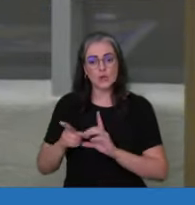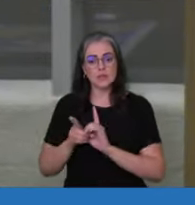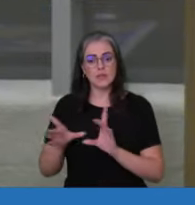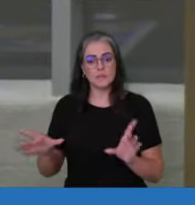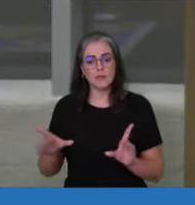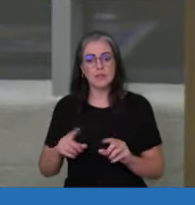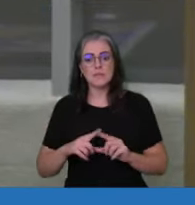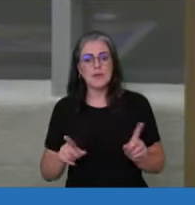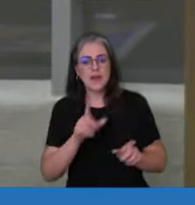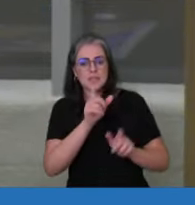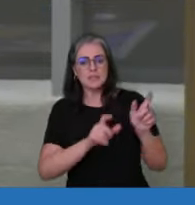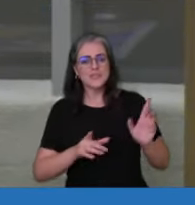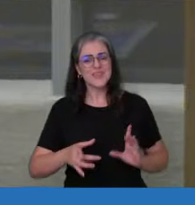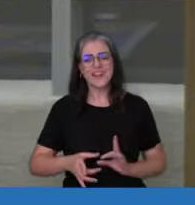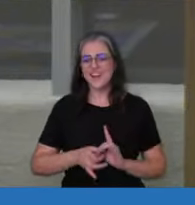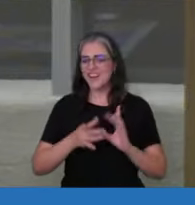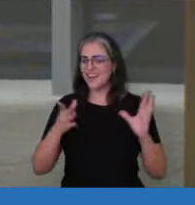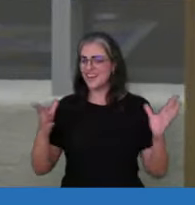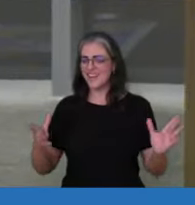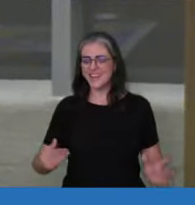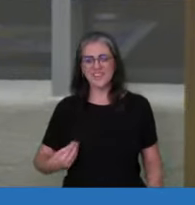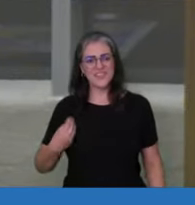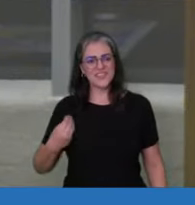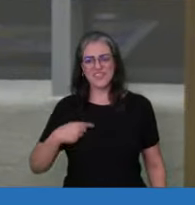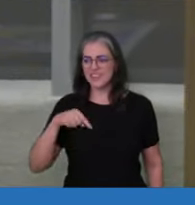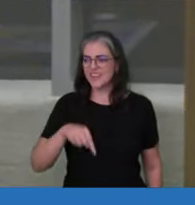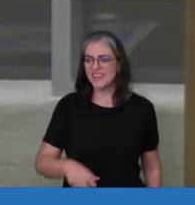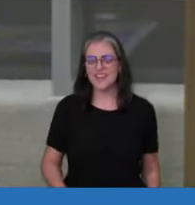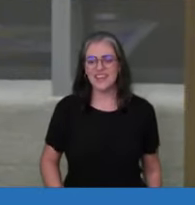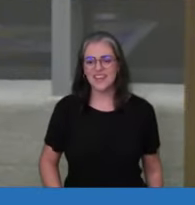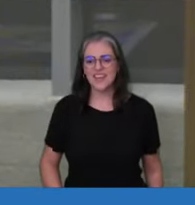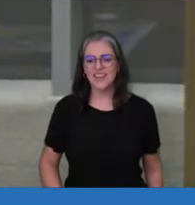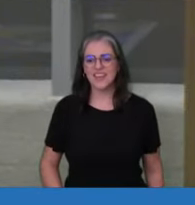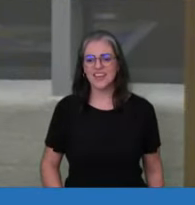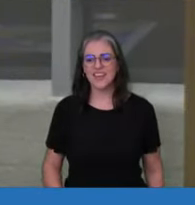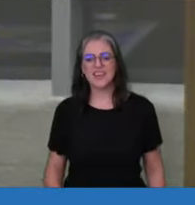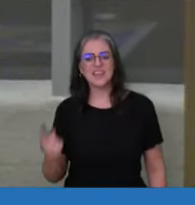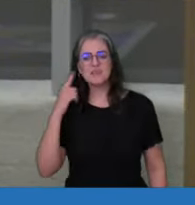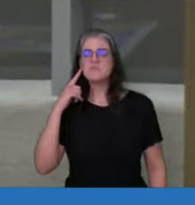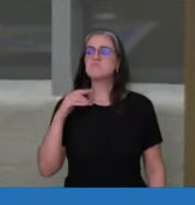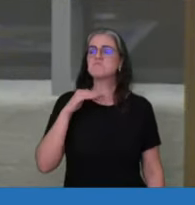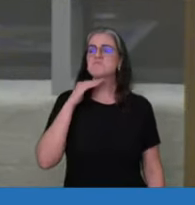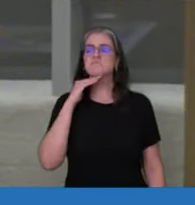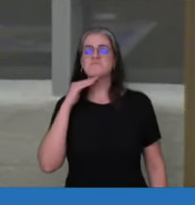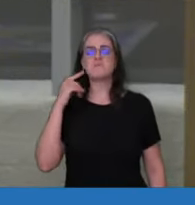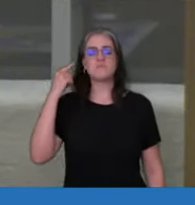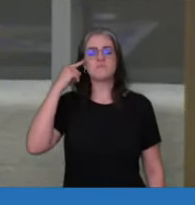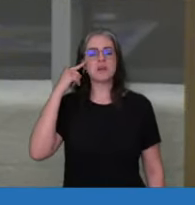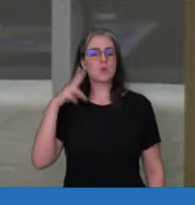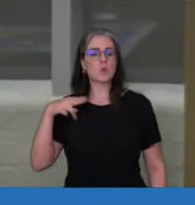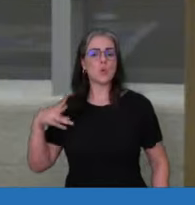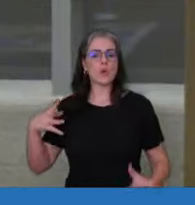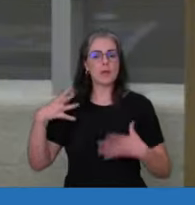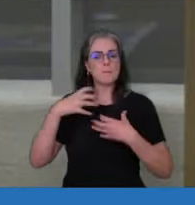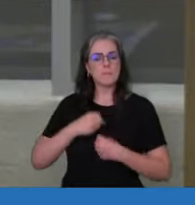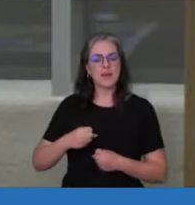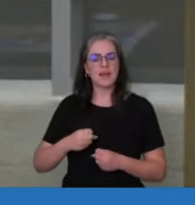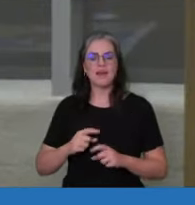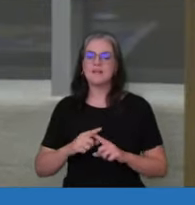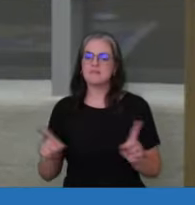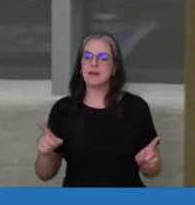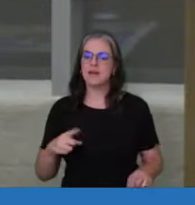andavam livremente pelos corredores desta casa com a cabeça erguida pela certeza da impunidade. Nós